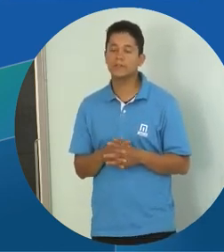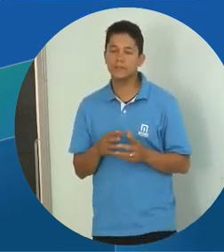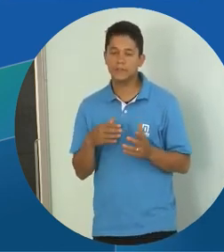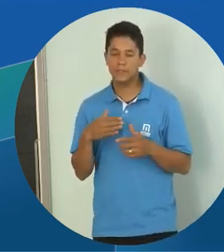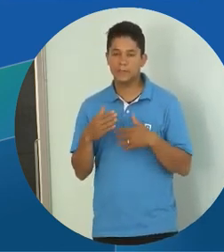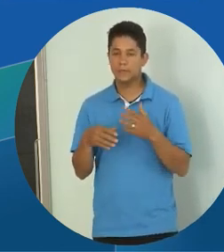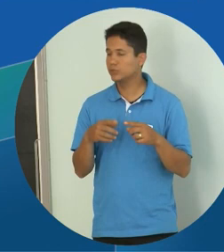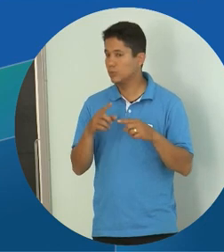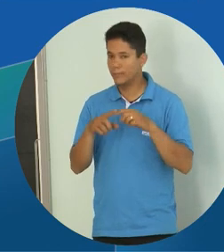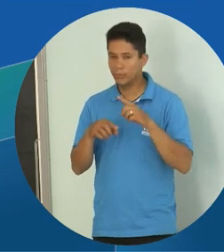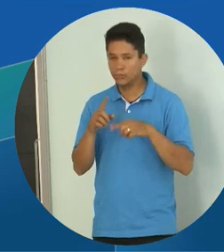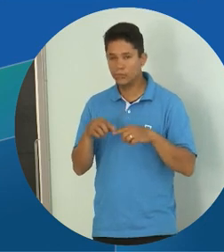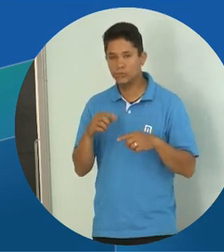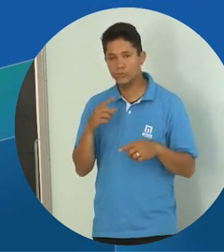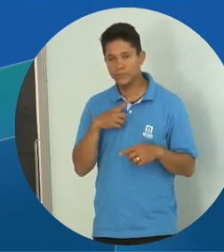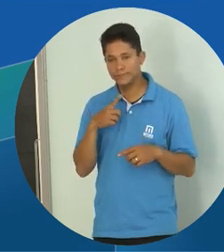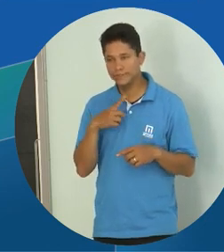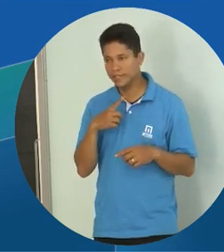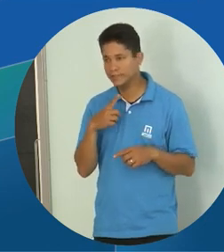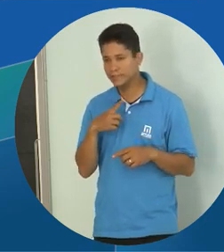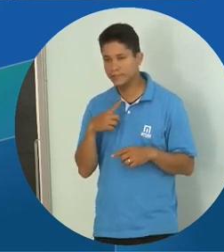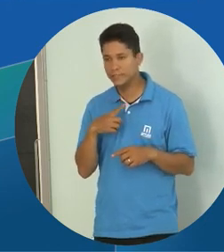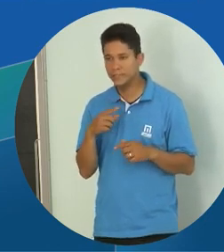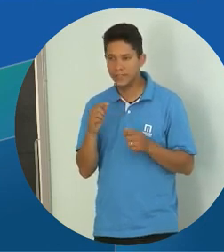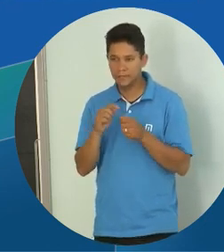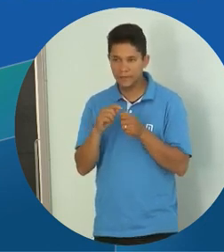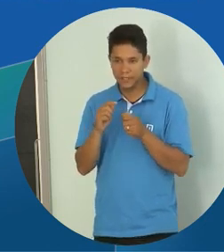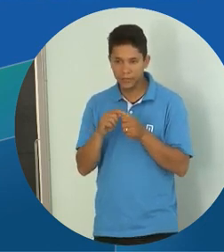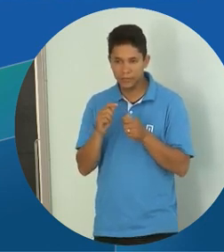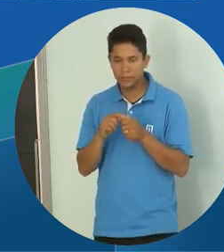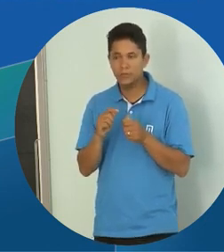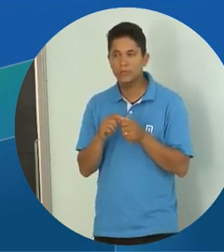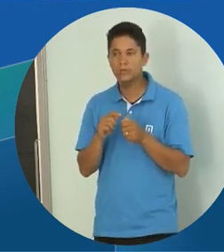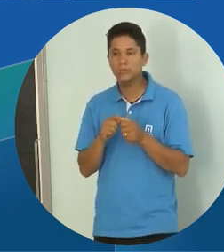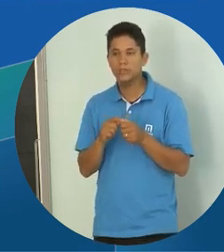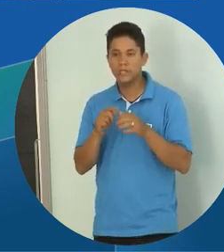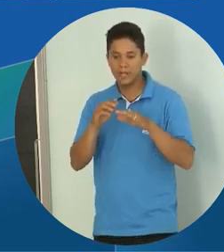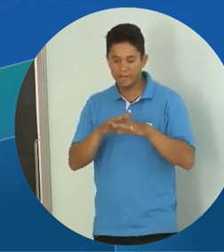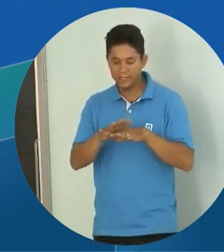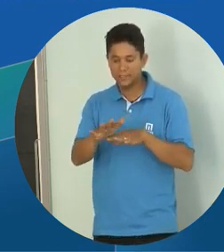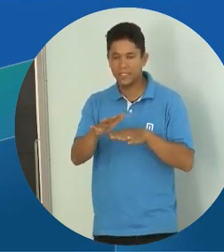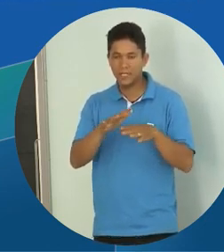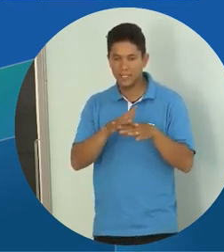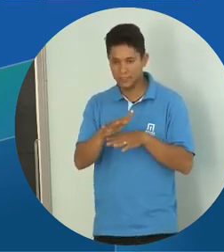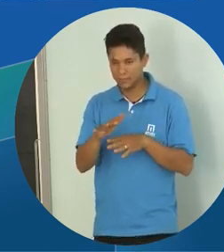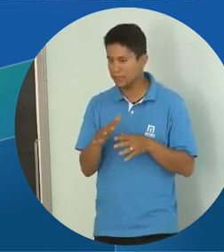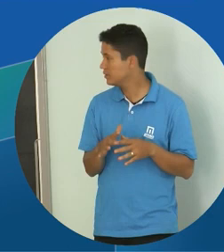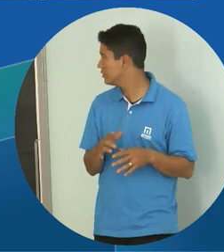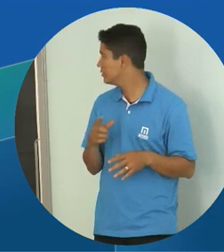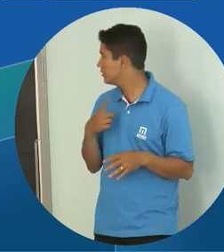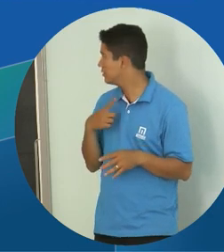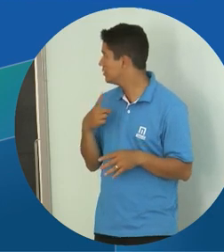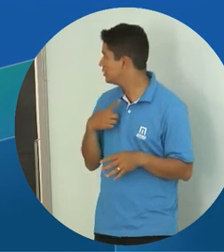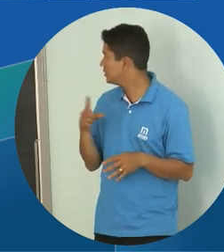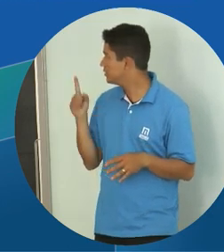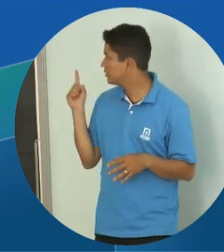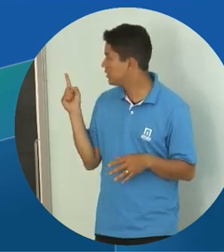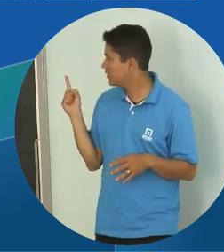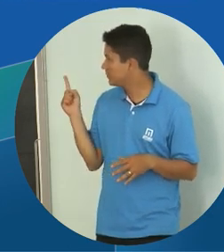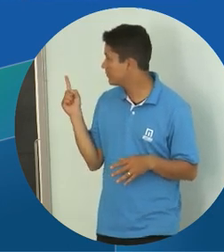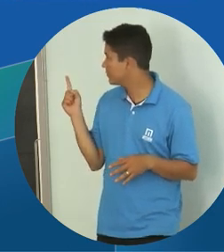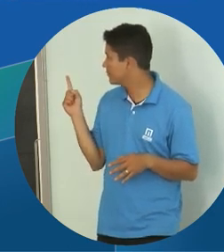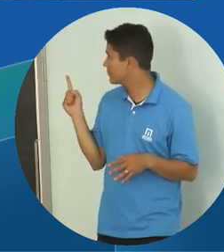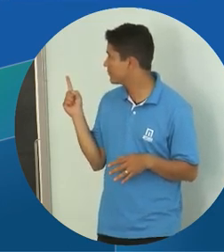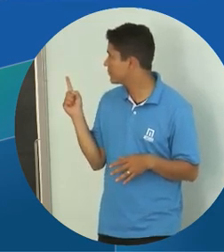efeito do produto concluísse, ele ia vazar por aqui. Então, a gente tinha esse tubo somente para inspeção. Aqui a